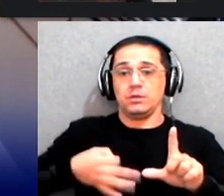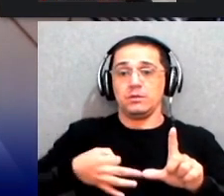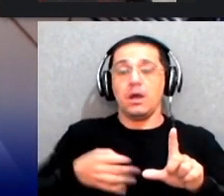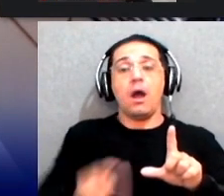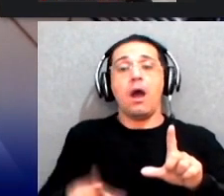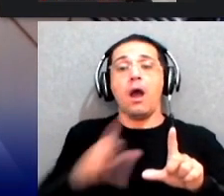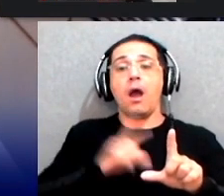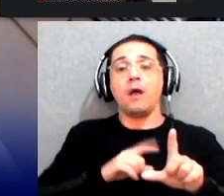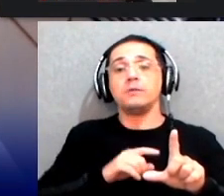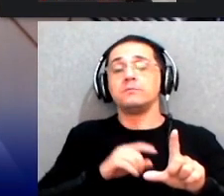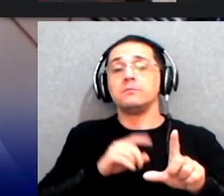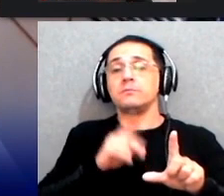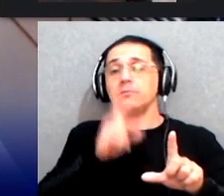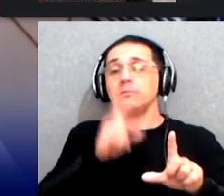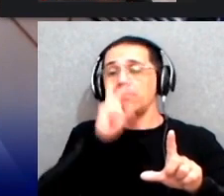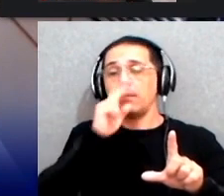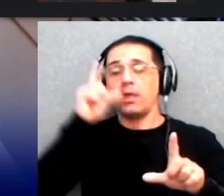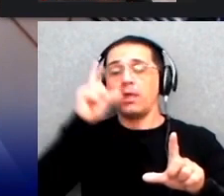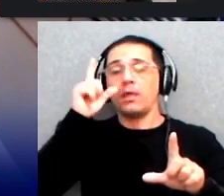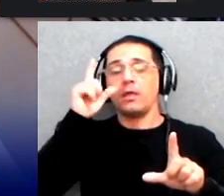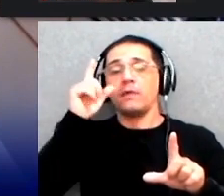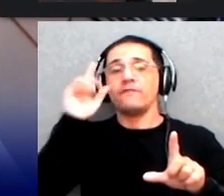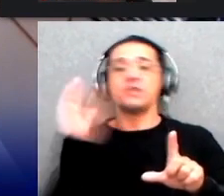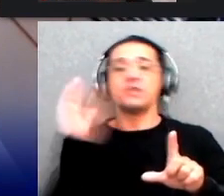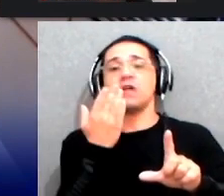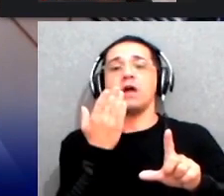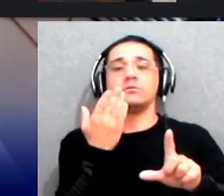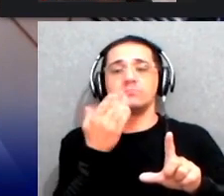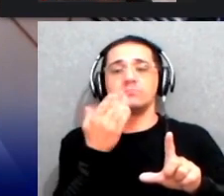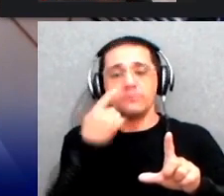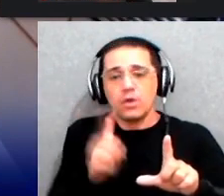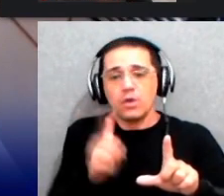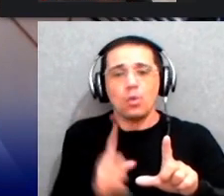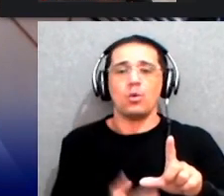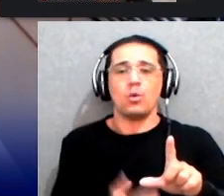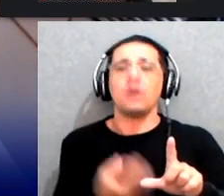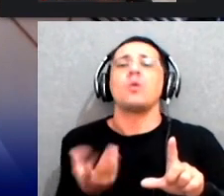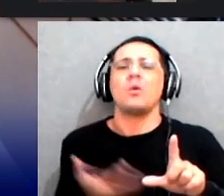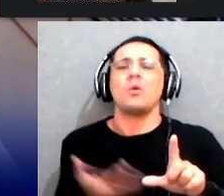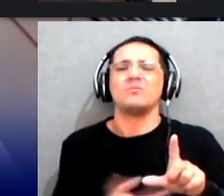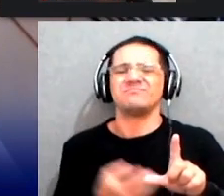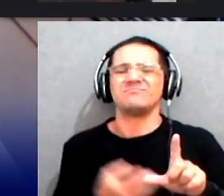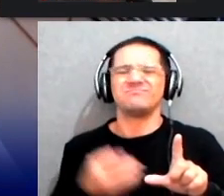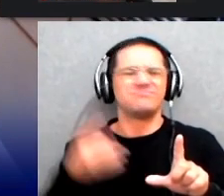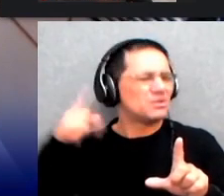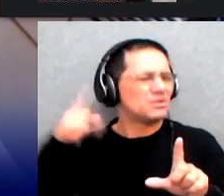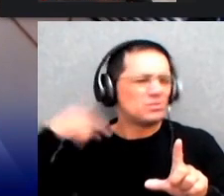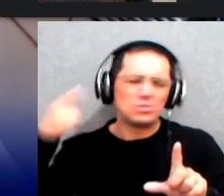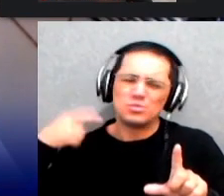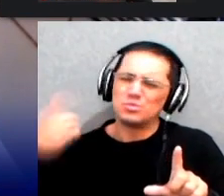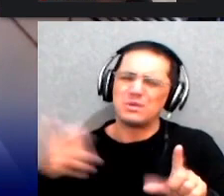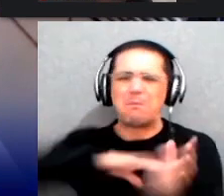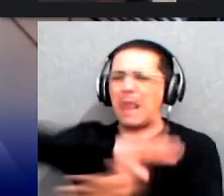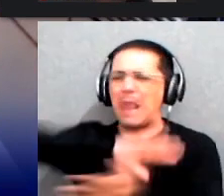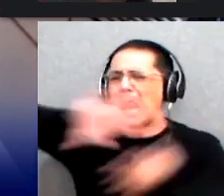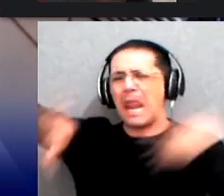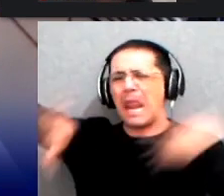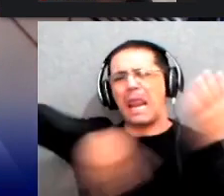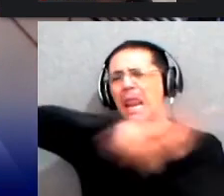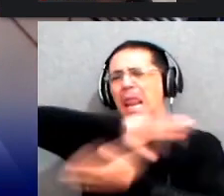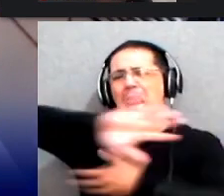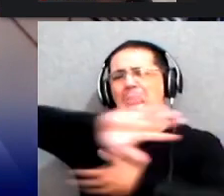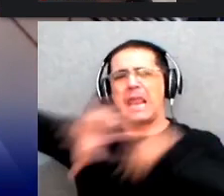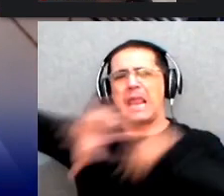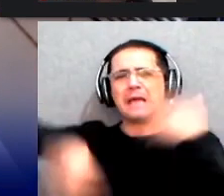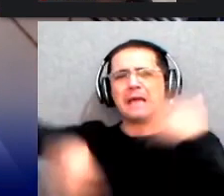acontecendo, eu não sei. Olha que loucura. Esse foi um júri virtual. Aí eles vão lá e, primeiro, tiram,